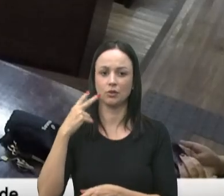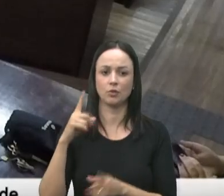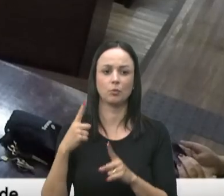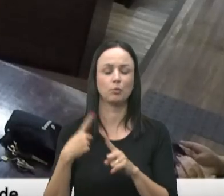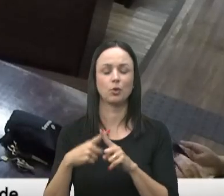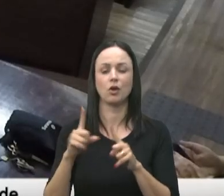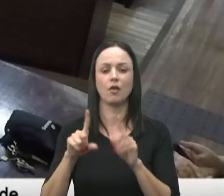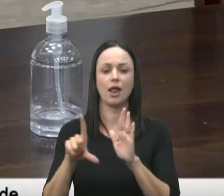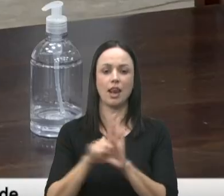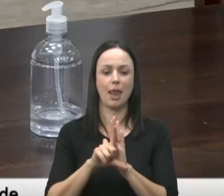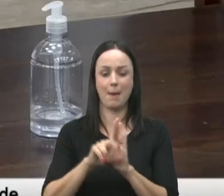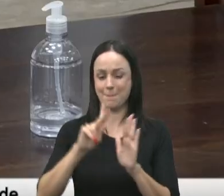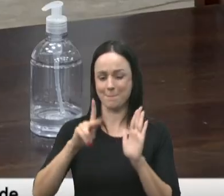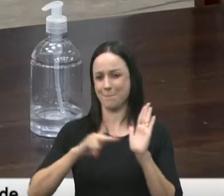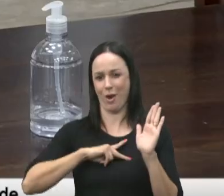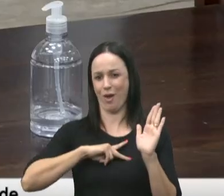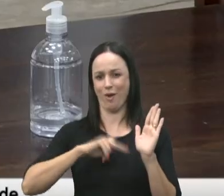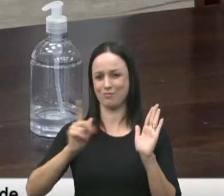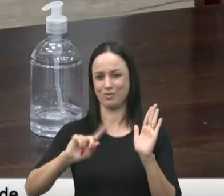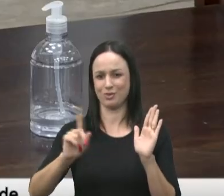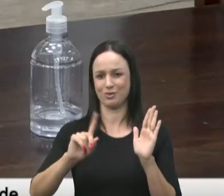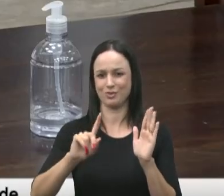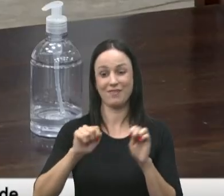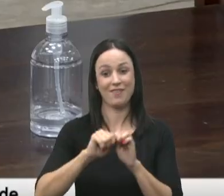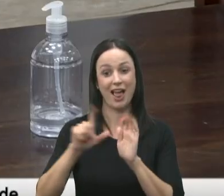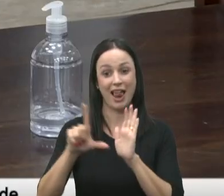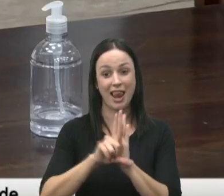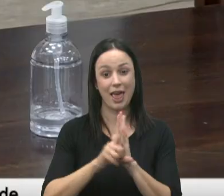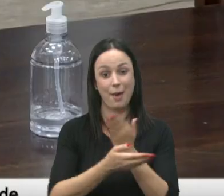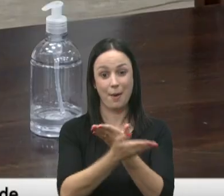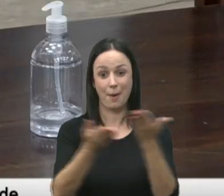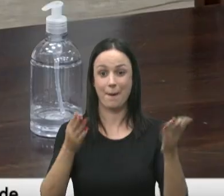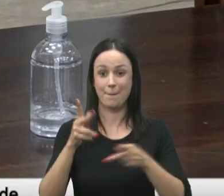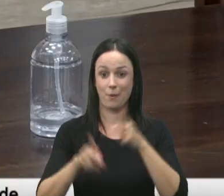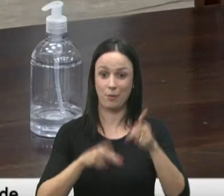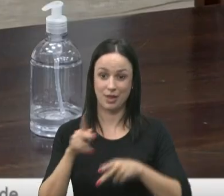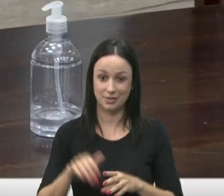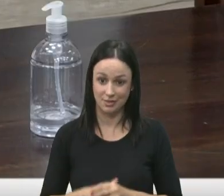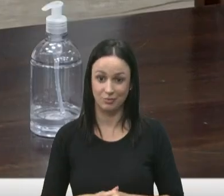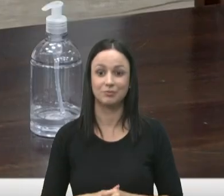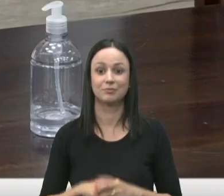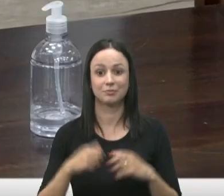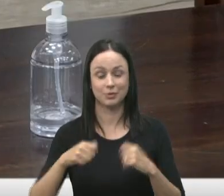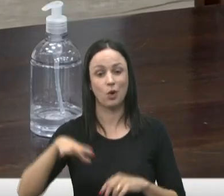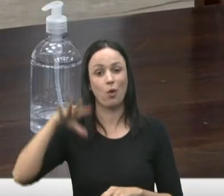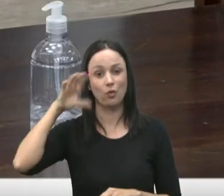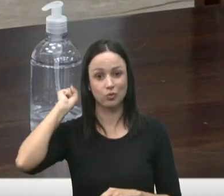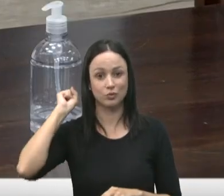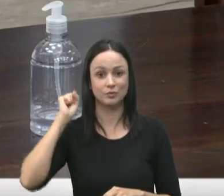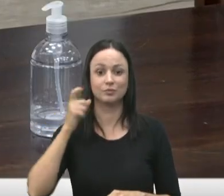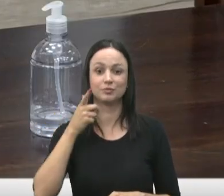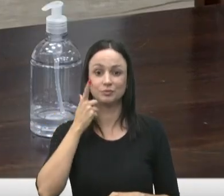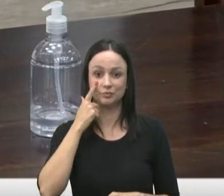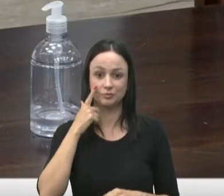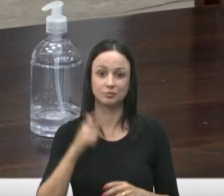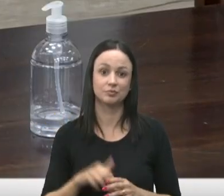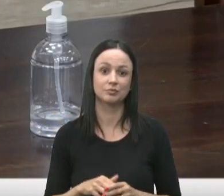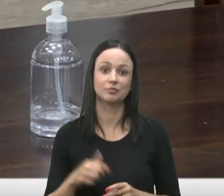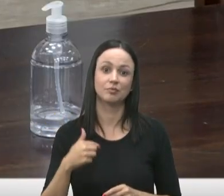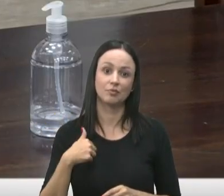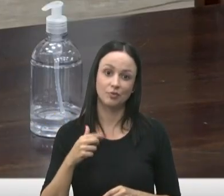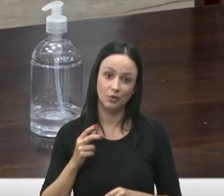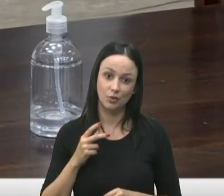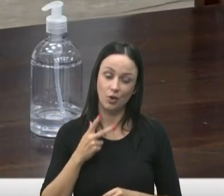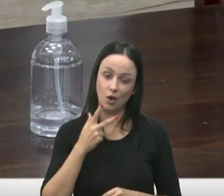lei para si, ele faz lei para a população. Então, ele precisa ouvir. E olha só, eu continuo